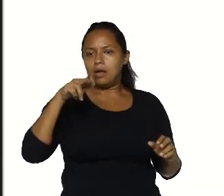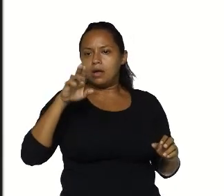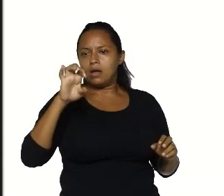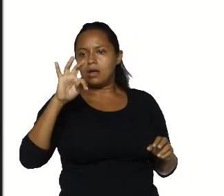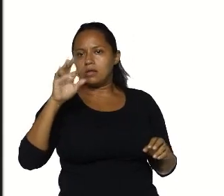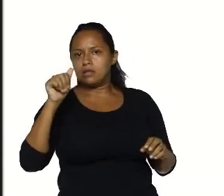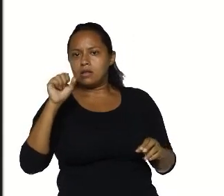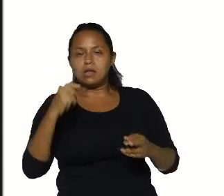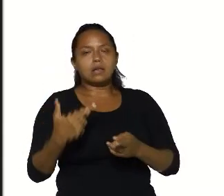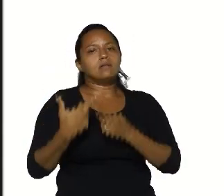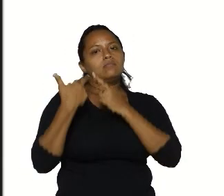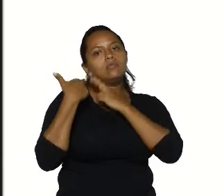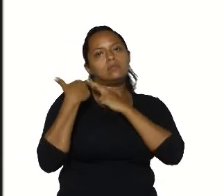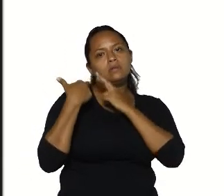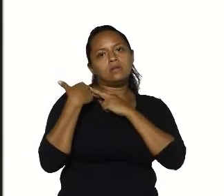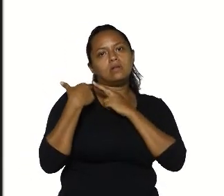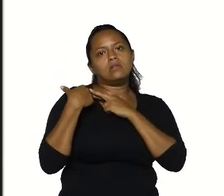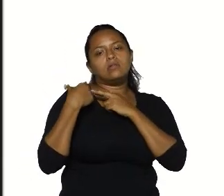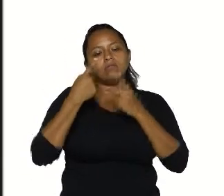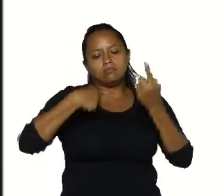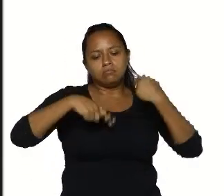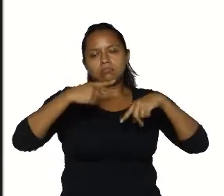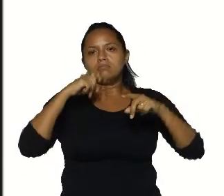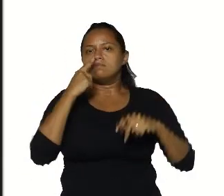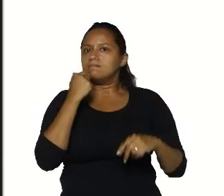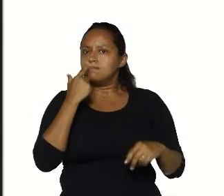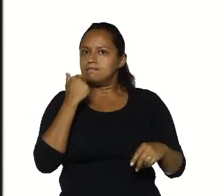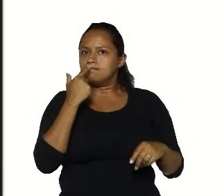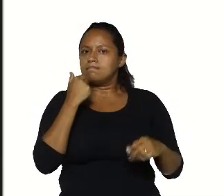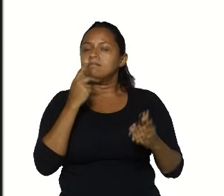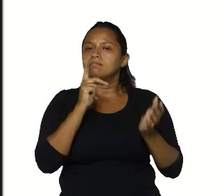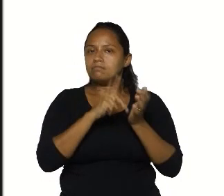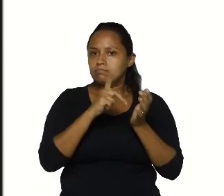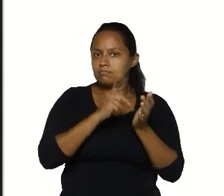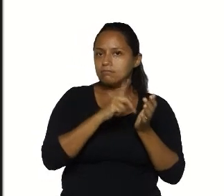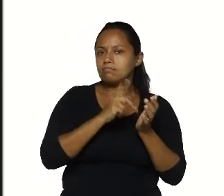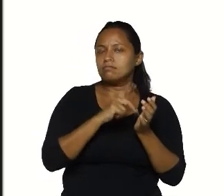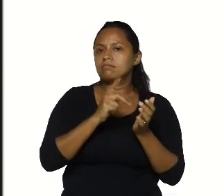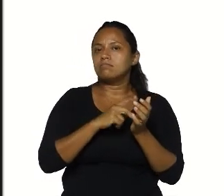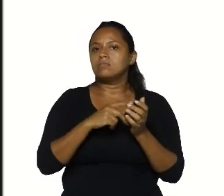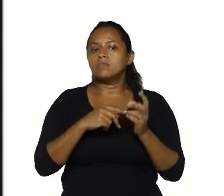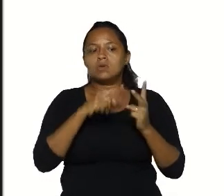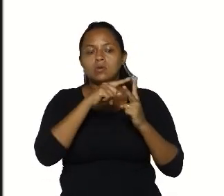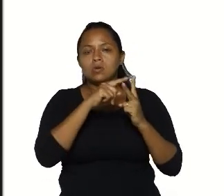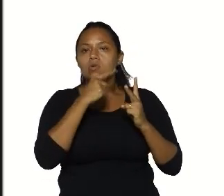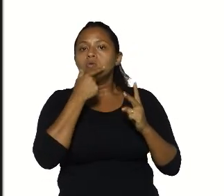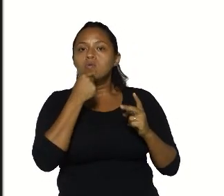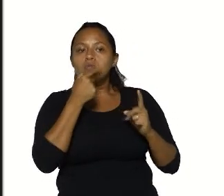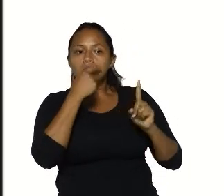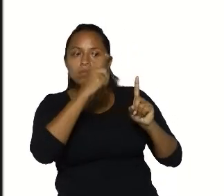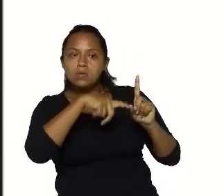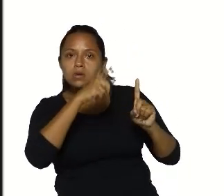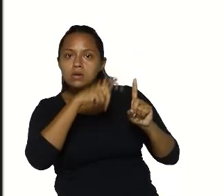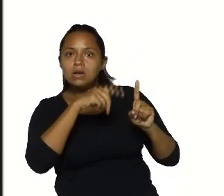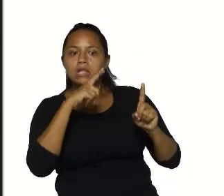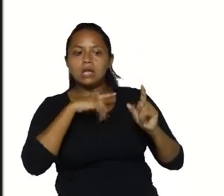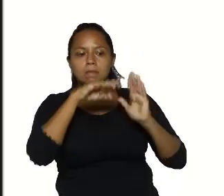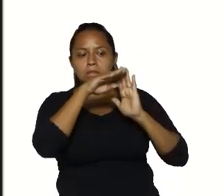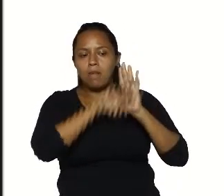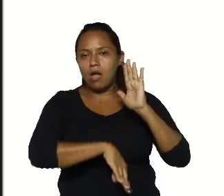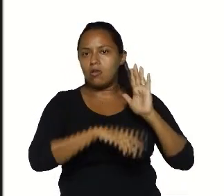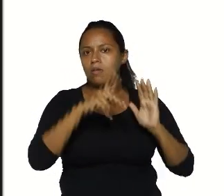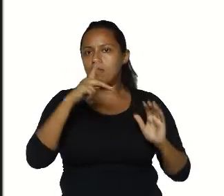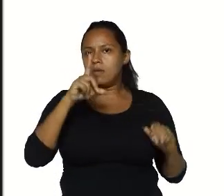que são responsáveis pela coagulação do sangue. Realmente, o paciente estava com a quantidade de plaquetas abaixo